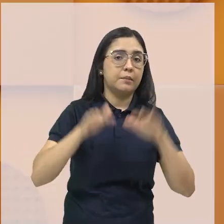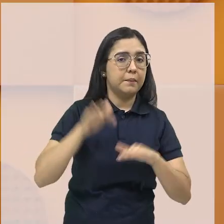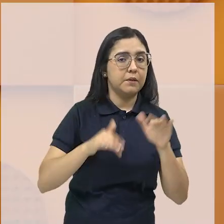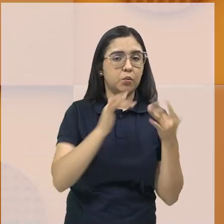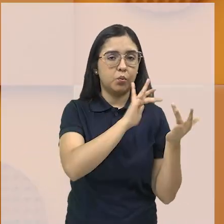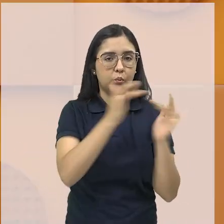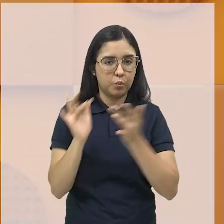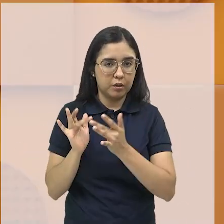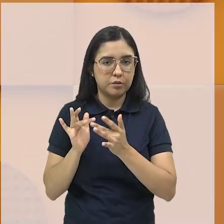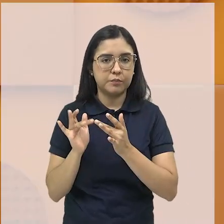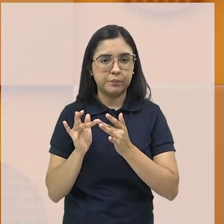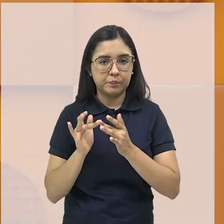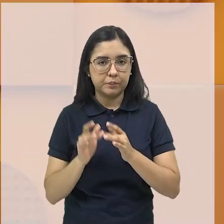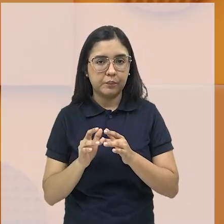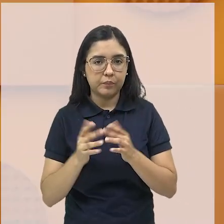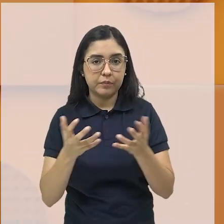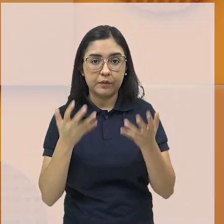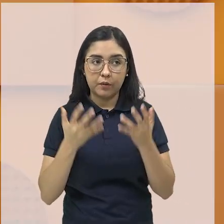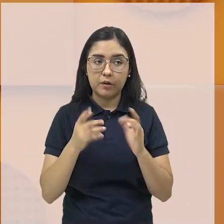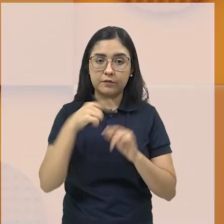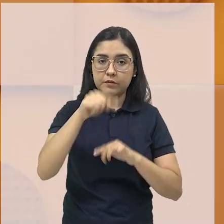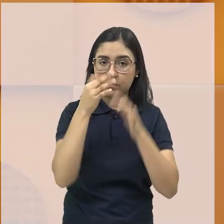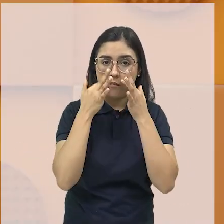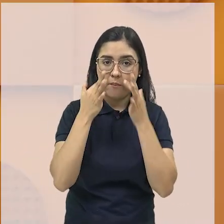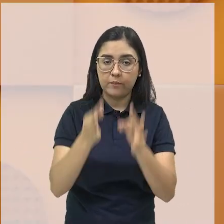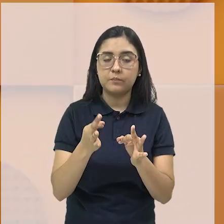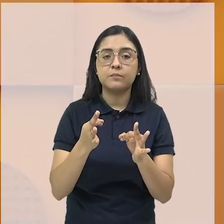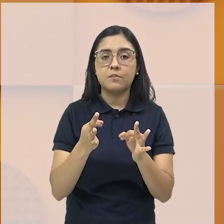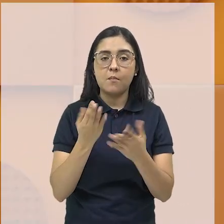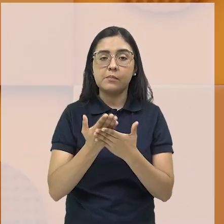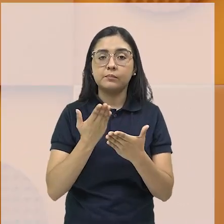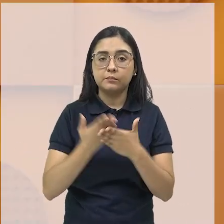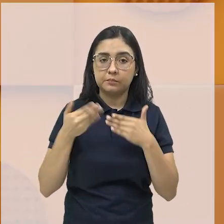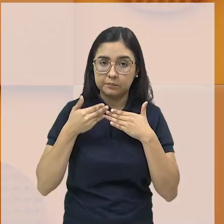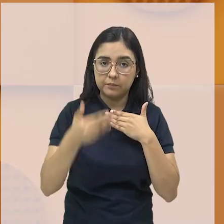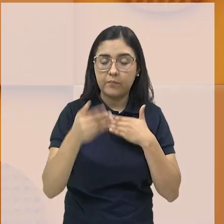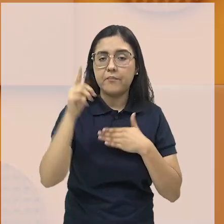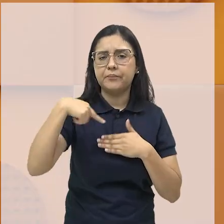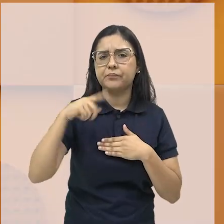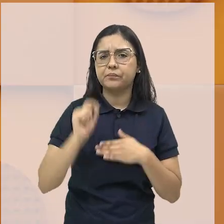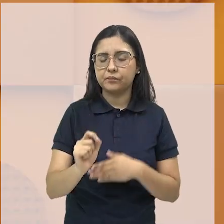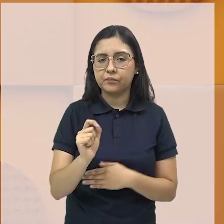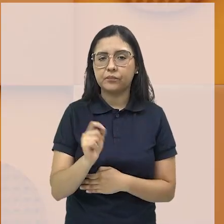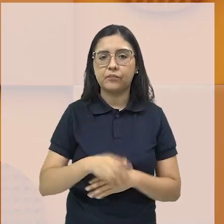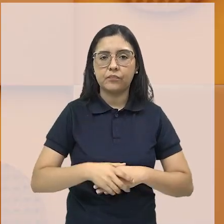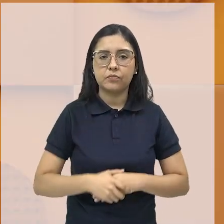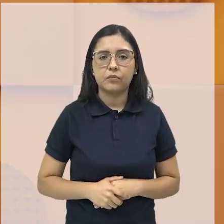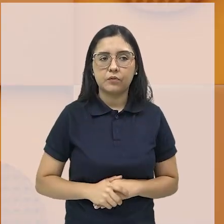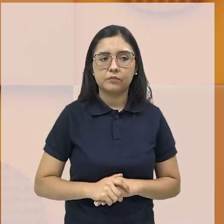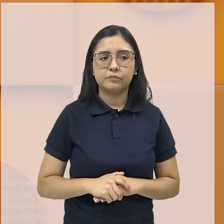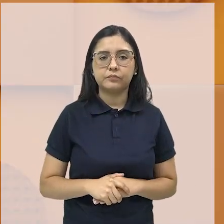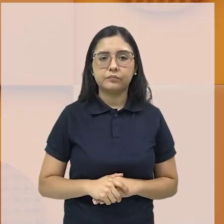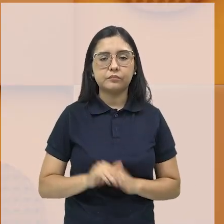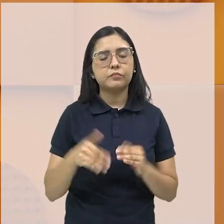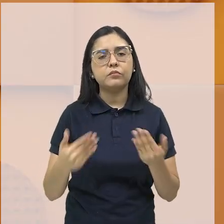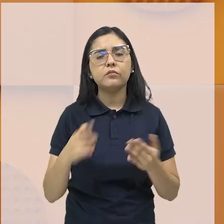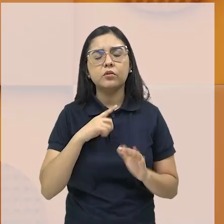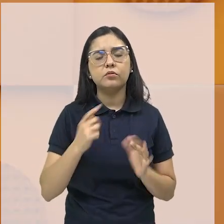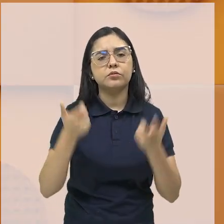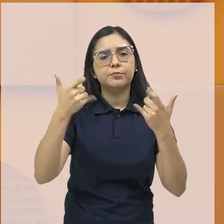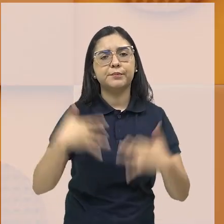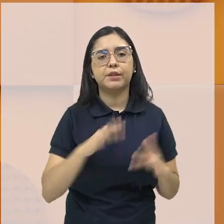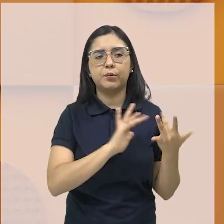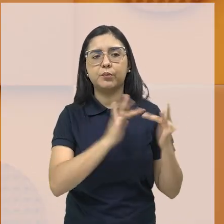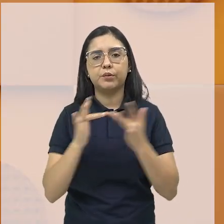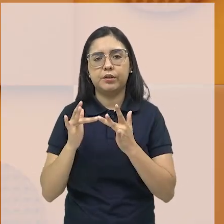do contexto. Uma coisa que eu gostaria de chamar a atenção para você, aluno, na aula de hoje, é que quando a gente fala de um contexto,